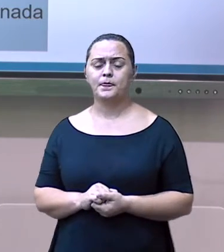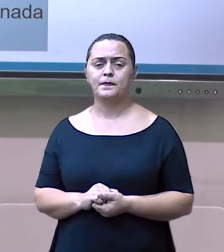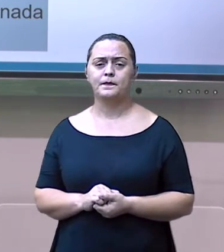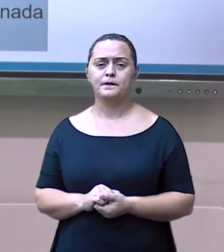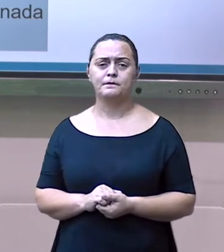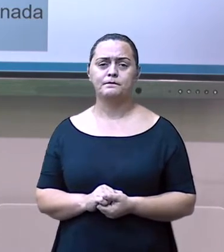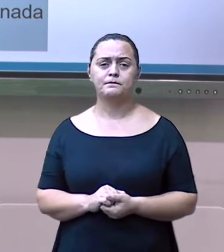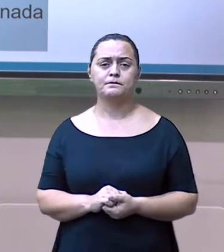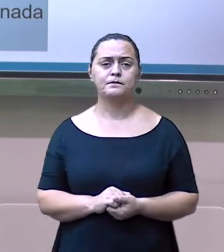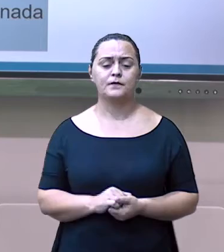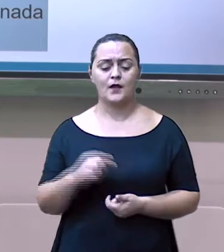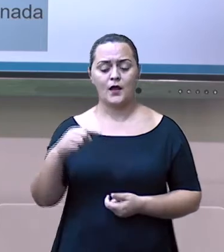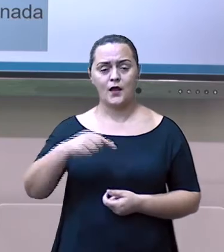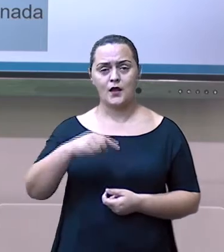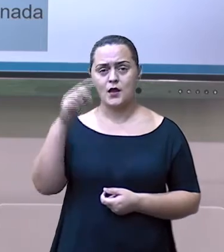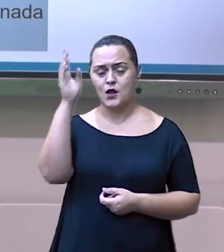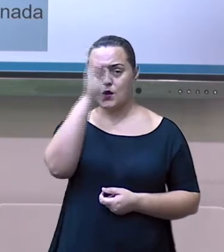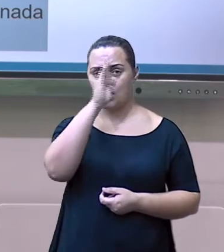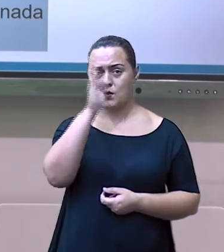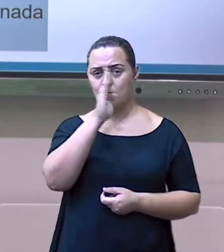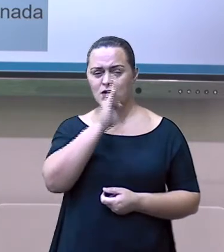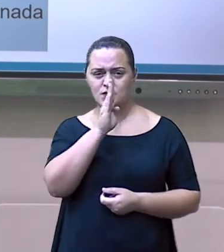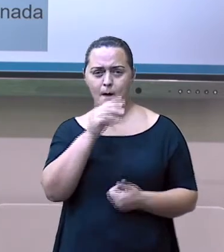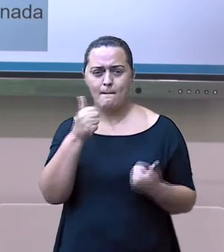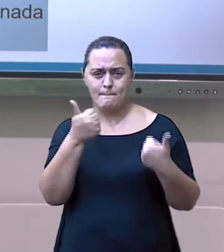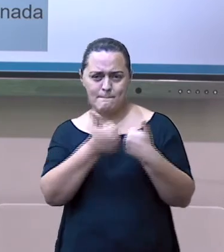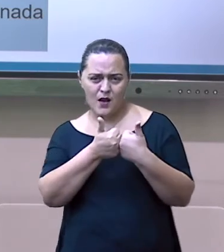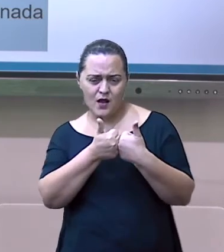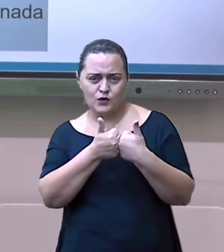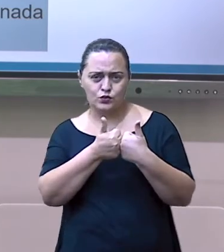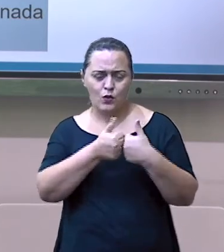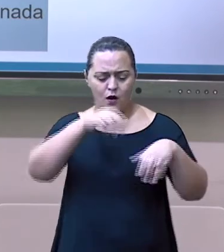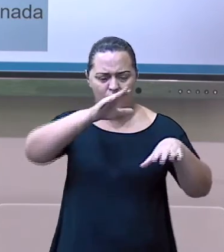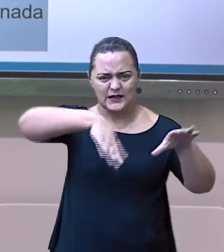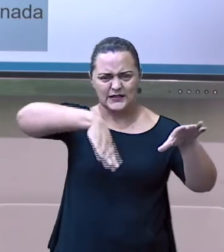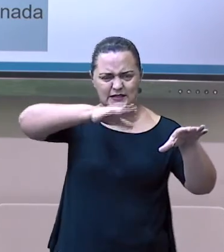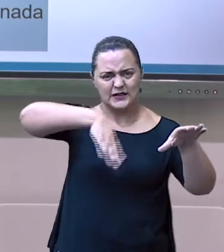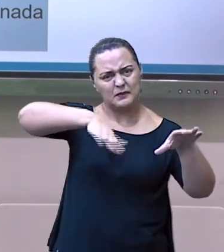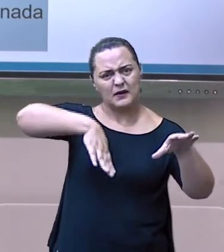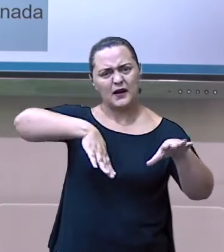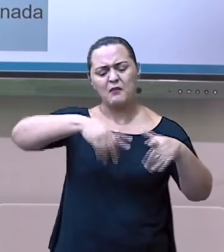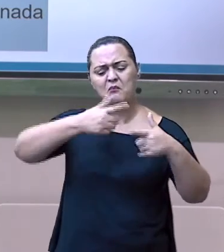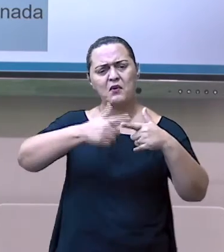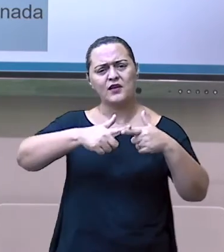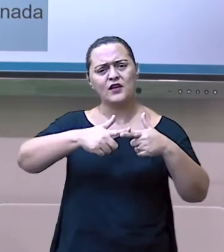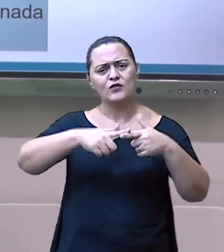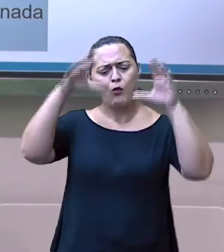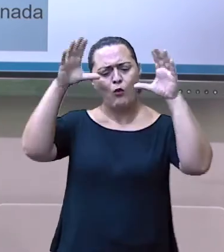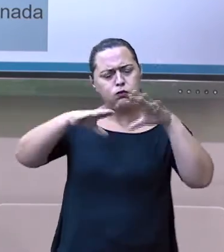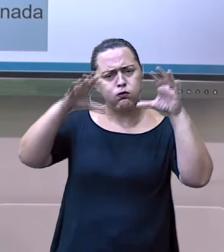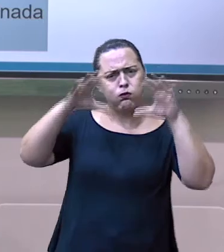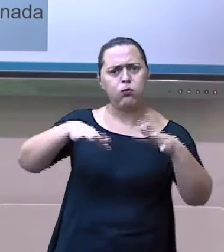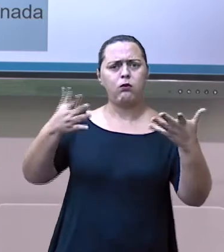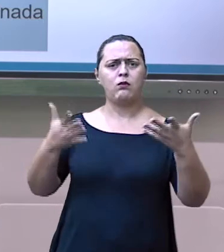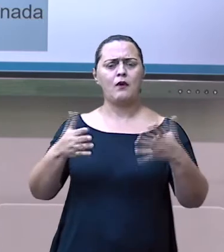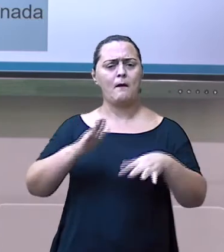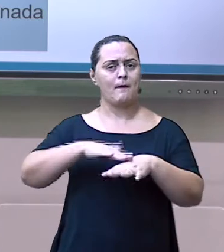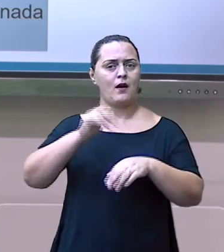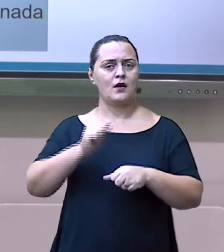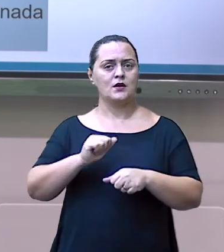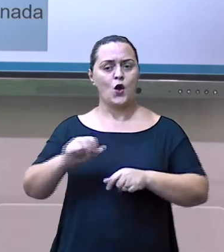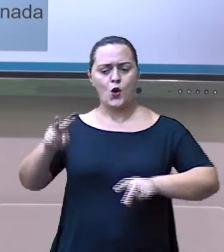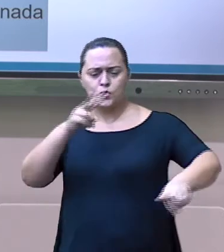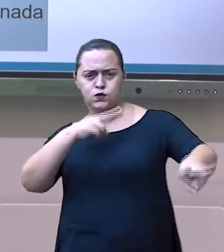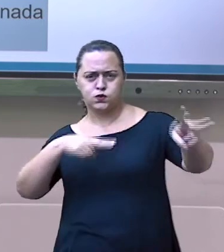dentro do território brasileiro, no litoral. Por que no litoral chove mais, venta mais? Você sente